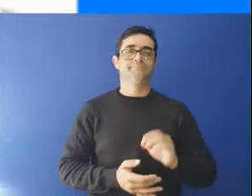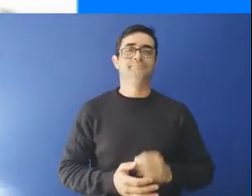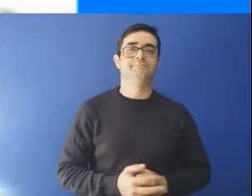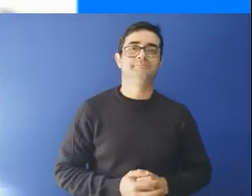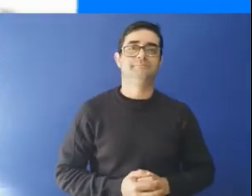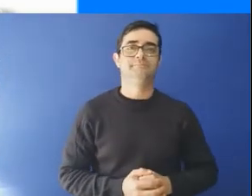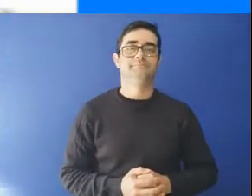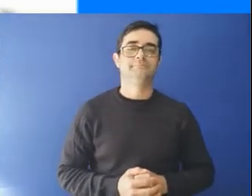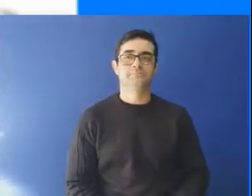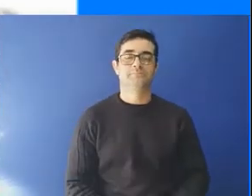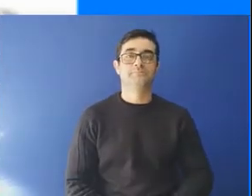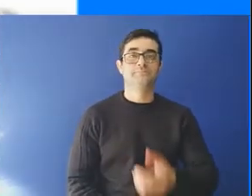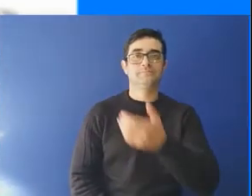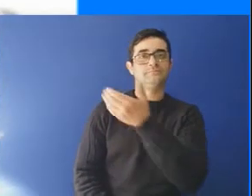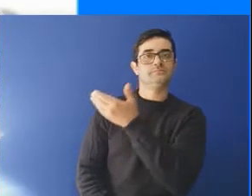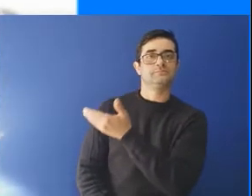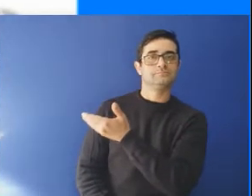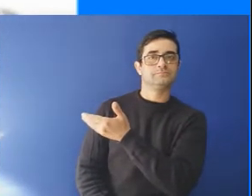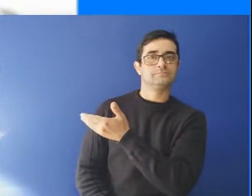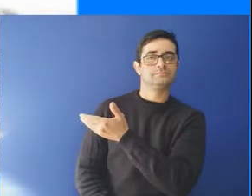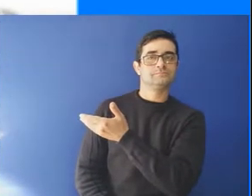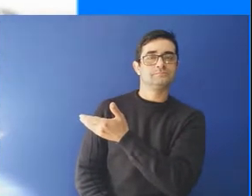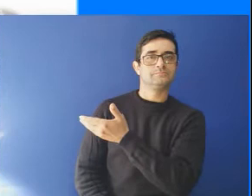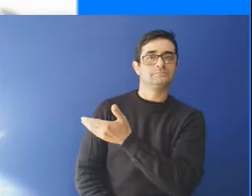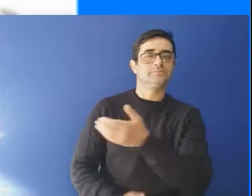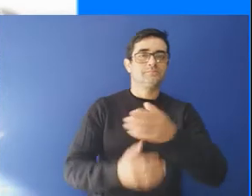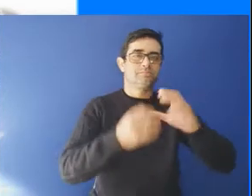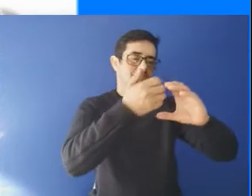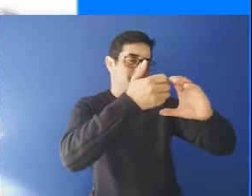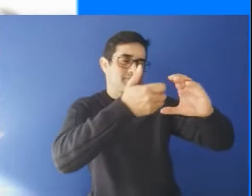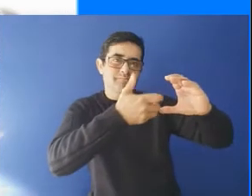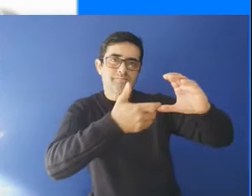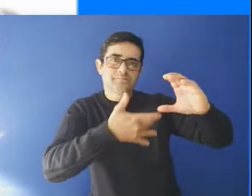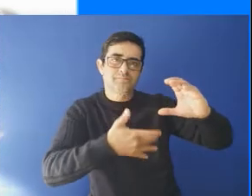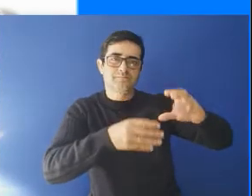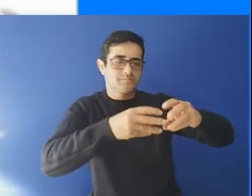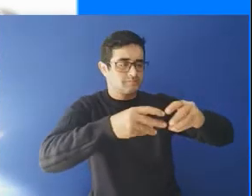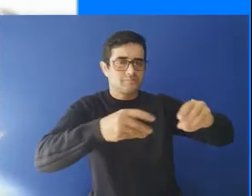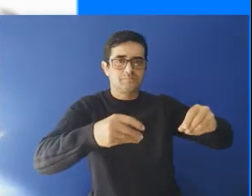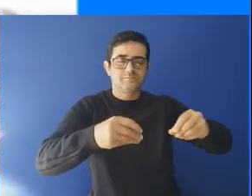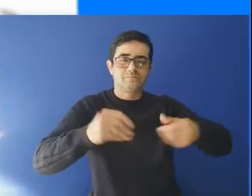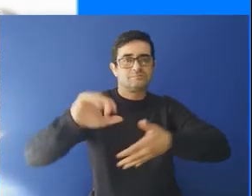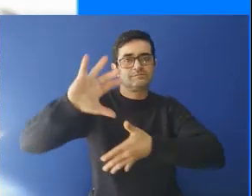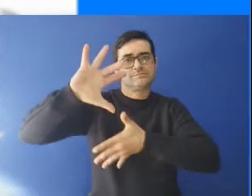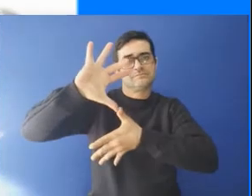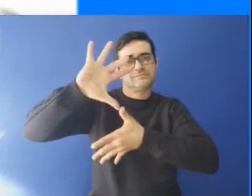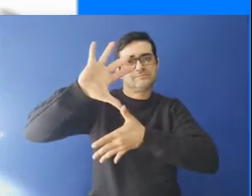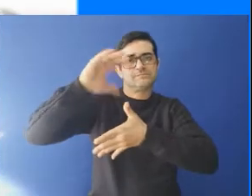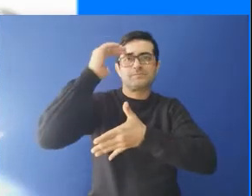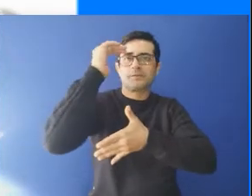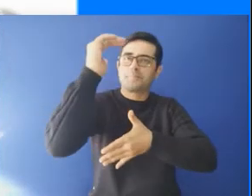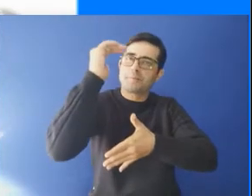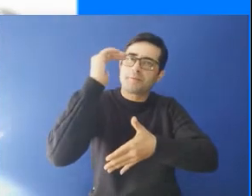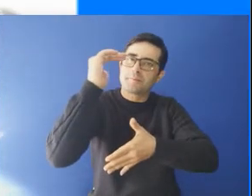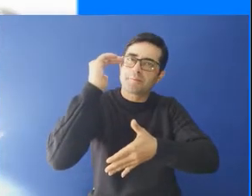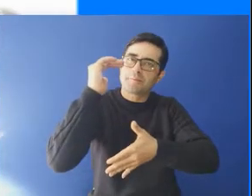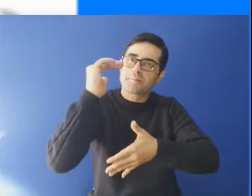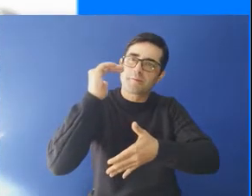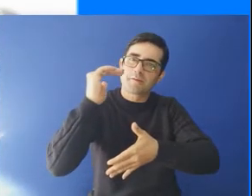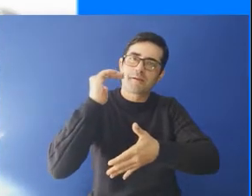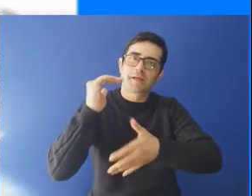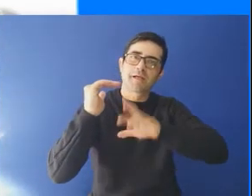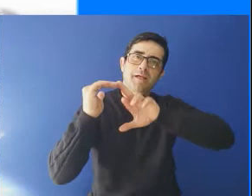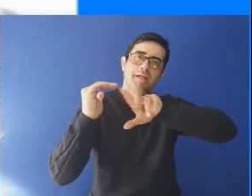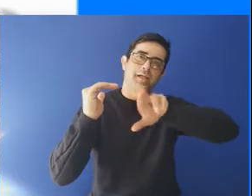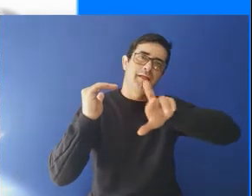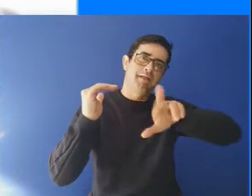né, alagamentos. Bom, existem outras formas de classificar o solo, existem mapas pedológicos que mostram